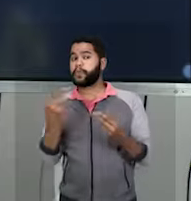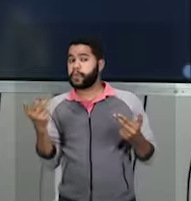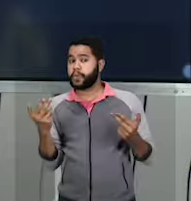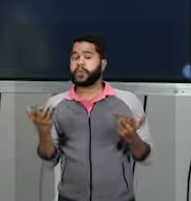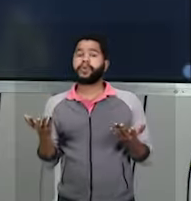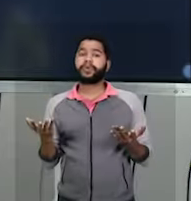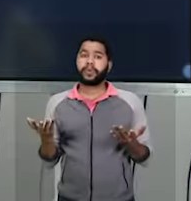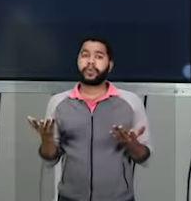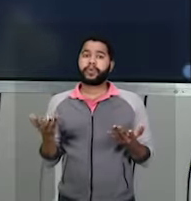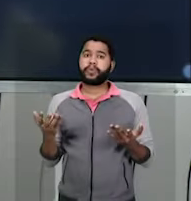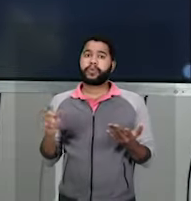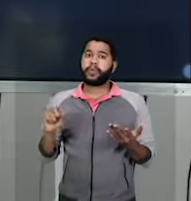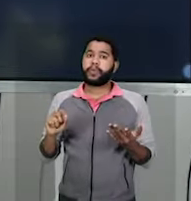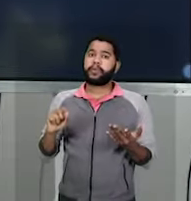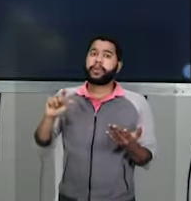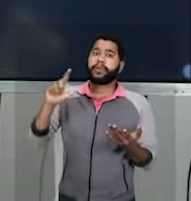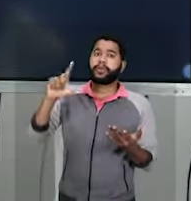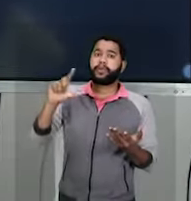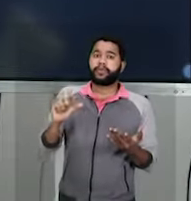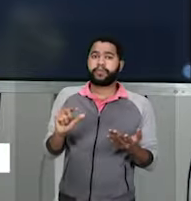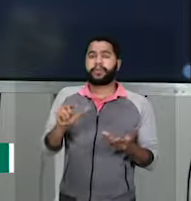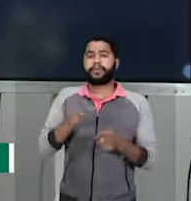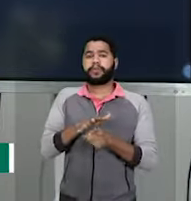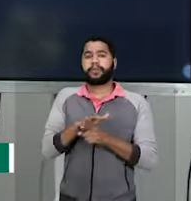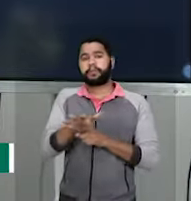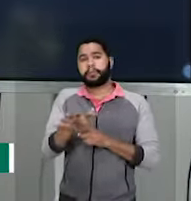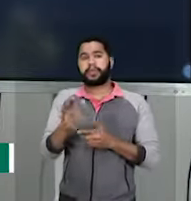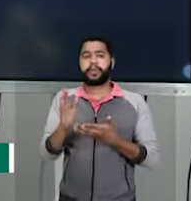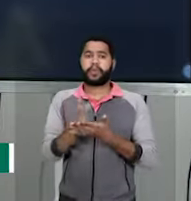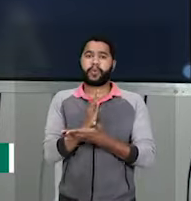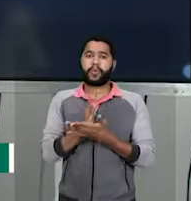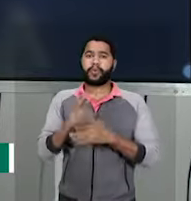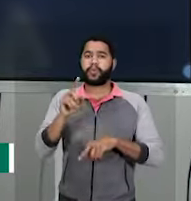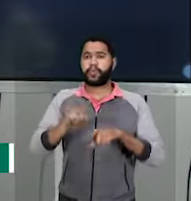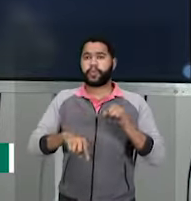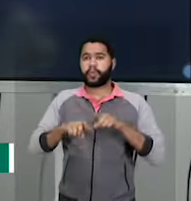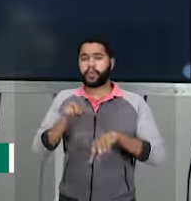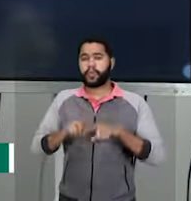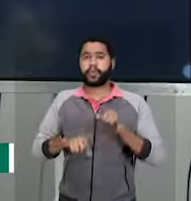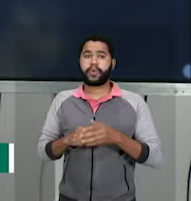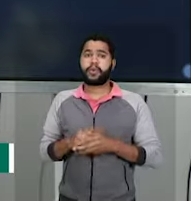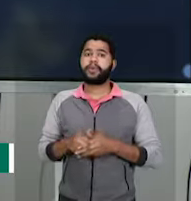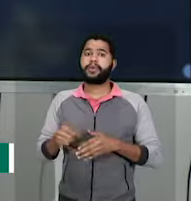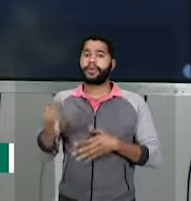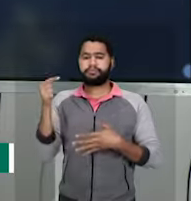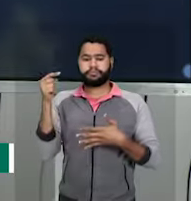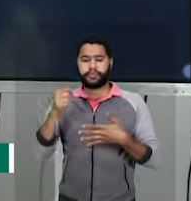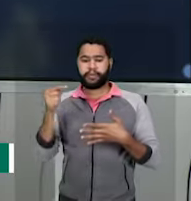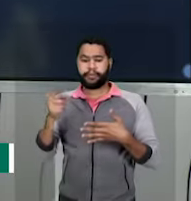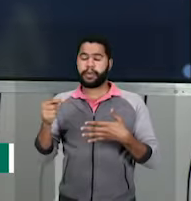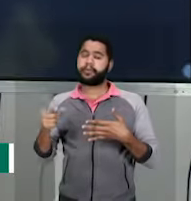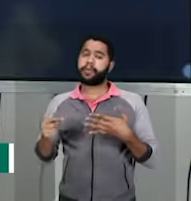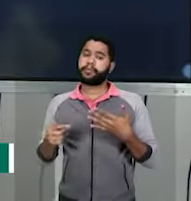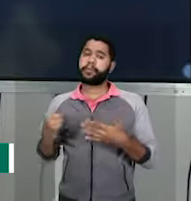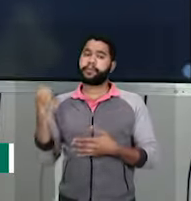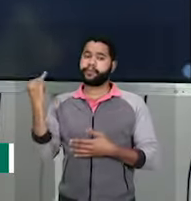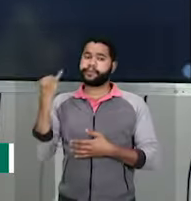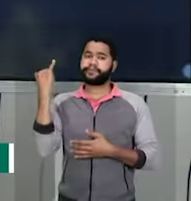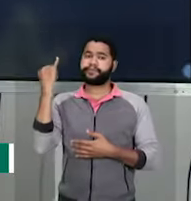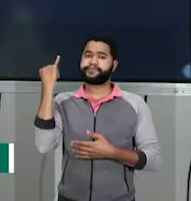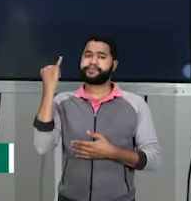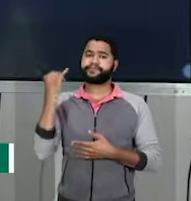que vai aumentar ou diminuir a demanda de determinados produtos isso tudo é muito importante